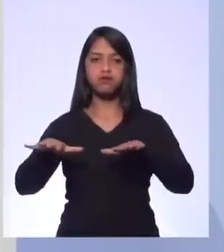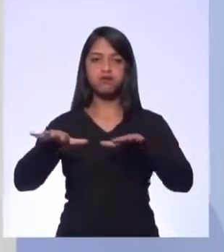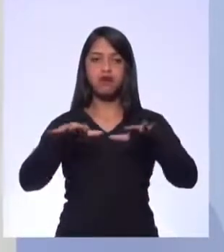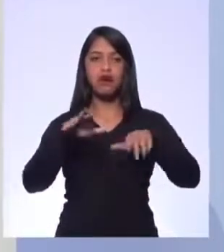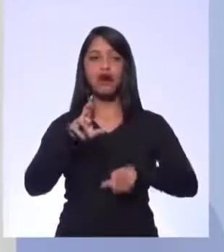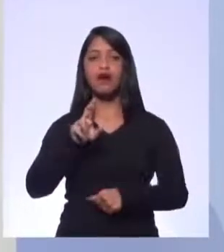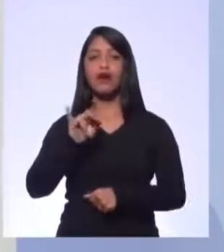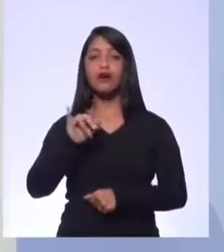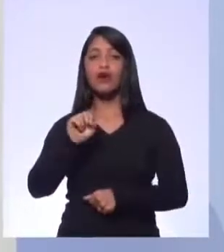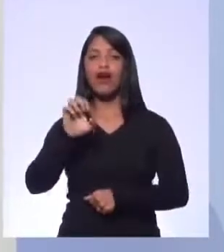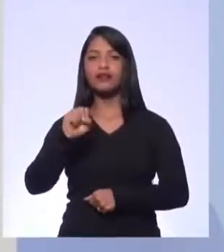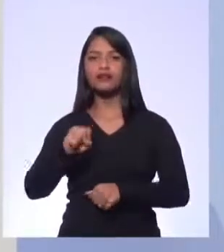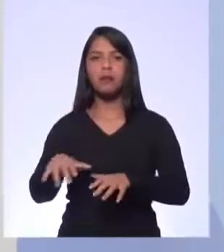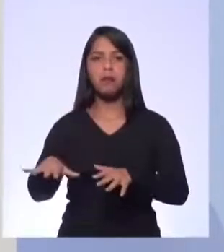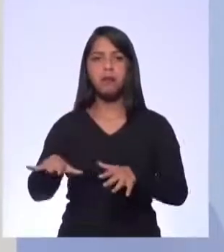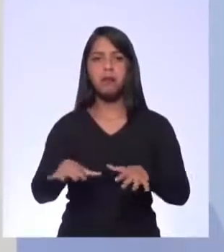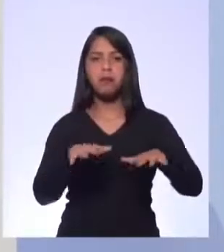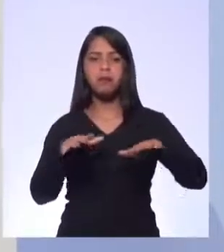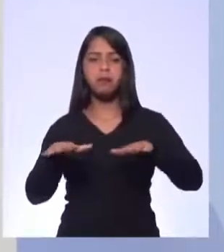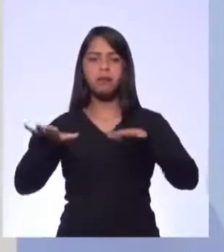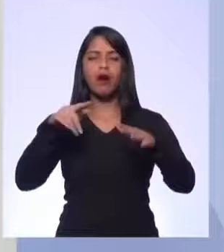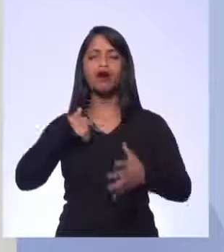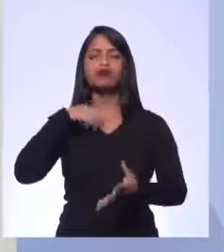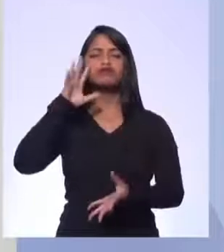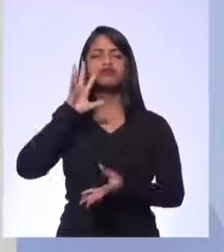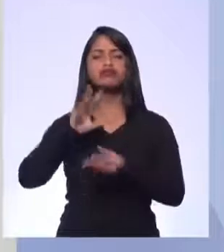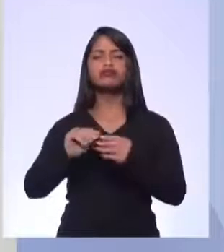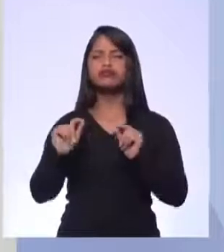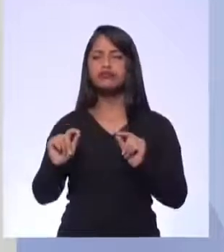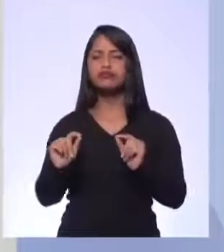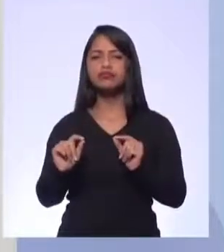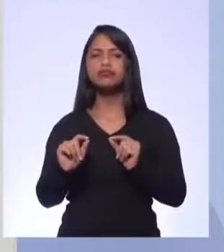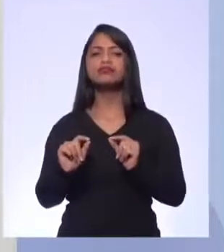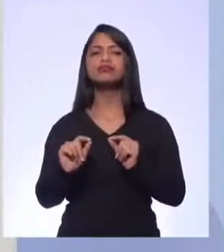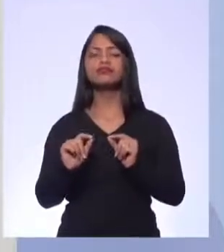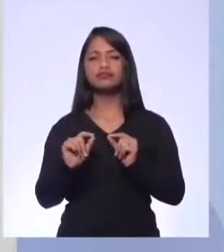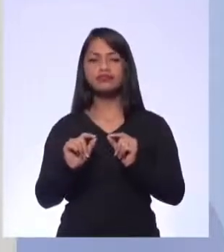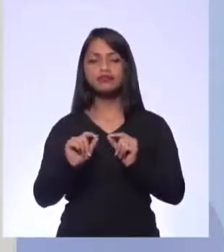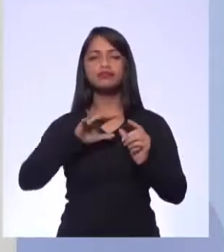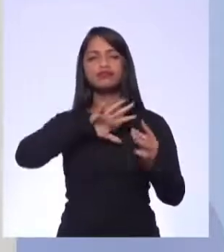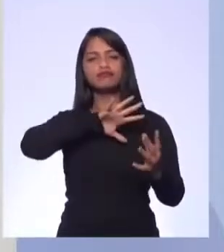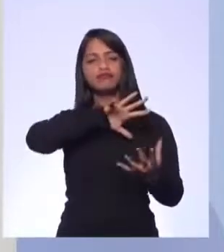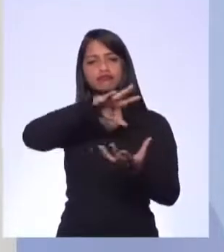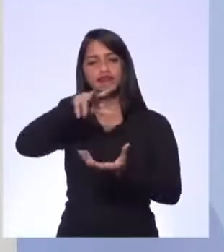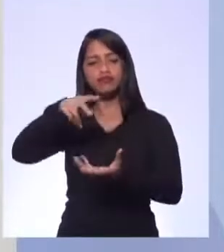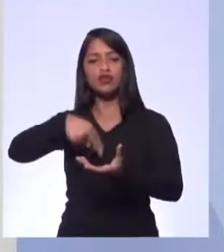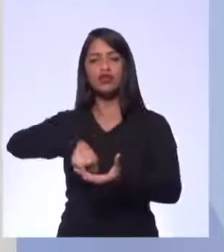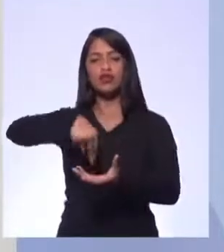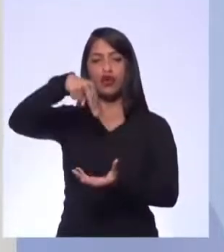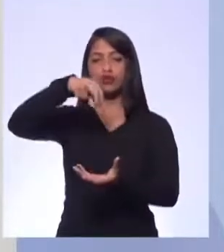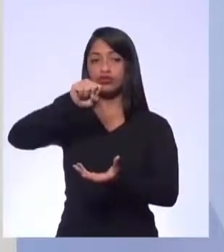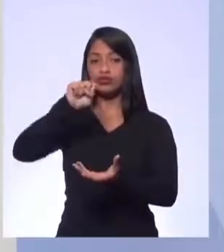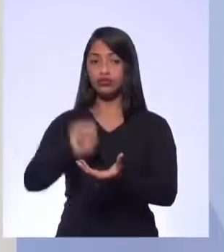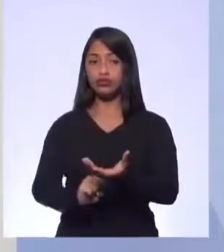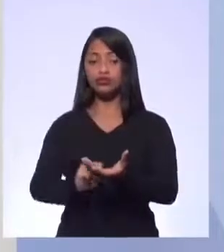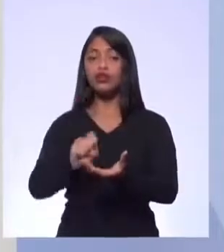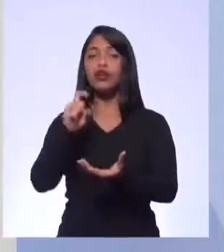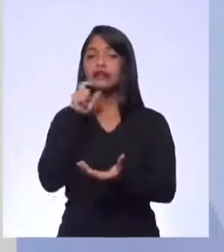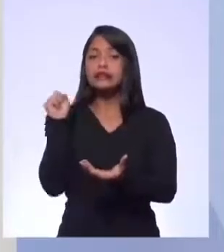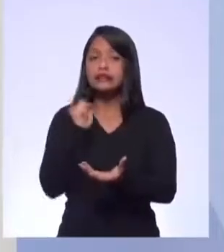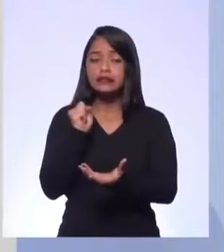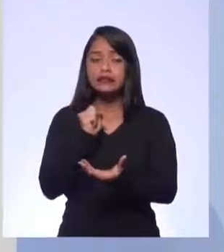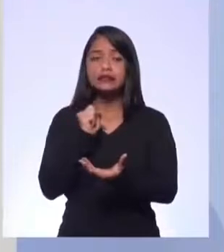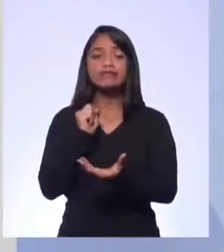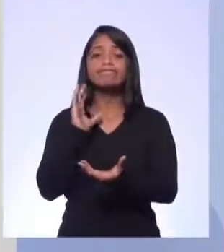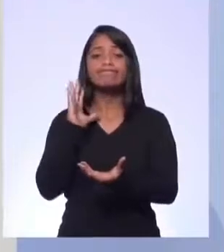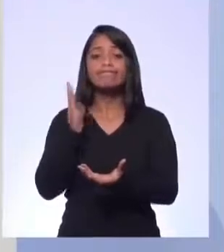sobe. Então, o que eu posso deduzir aqui? Que o gelo do Polo Norte e do Polo Sul estão fazendo com que o